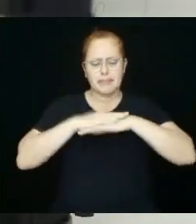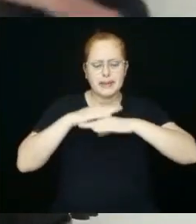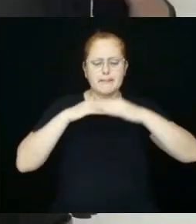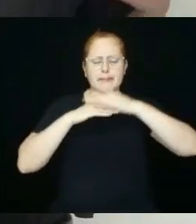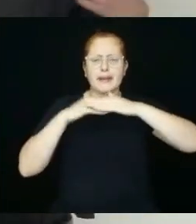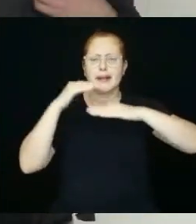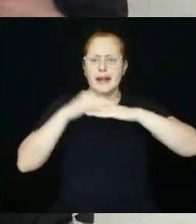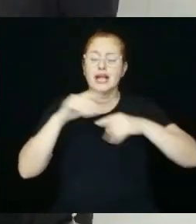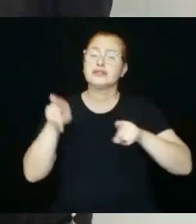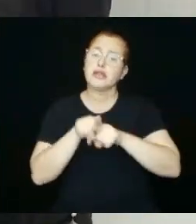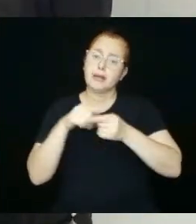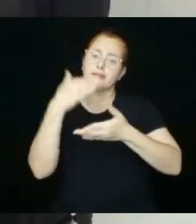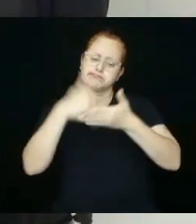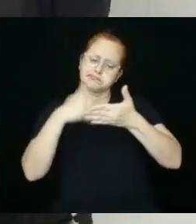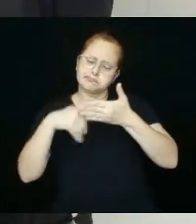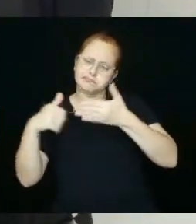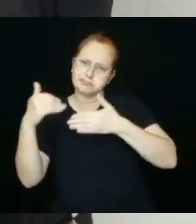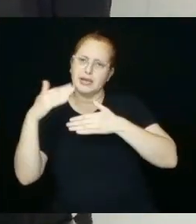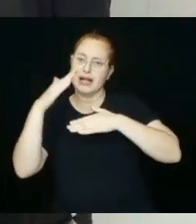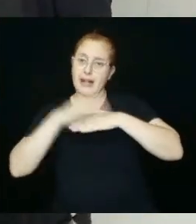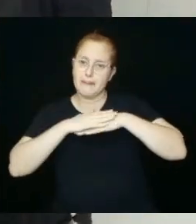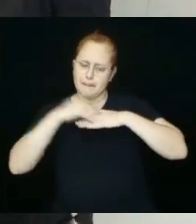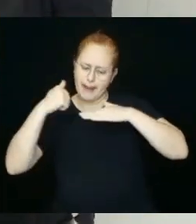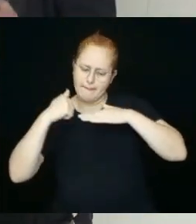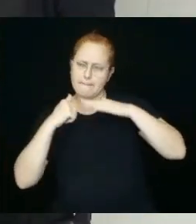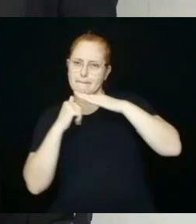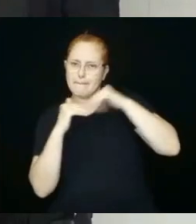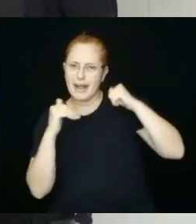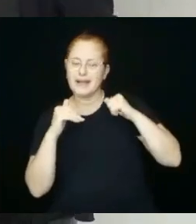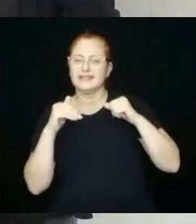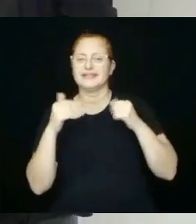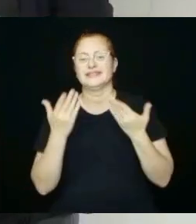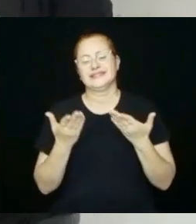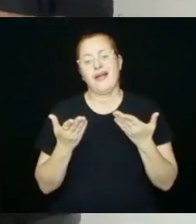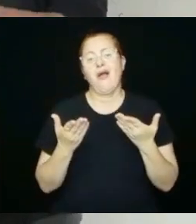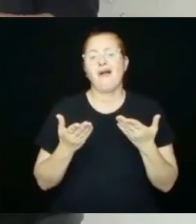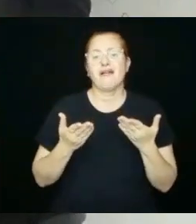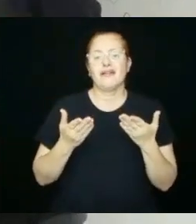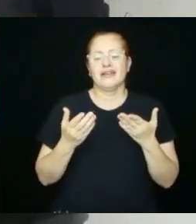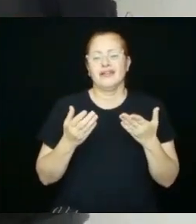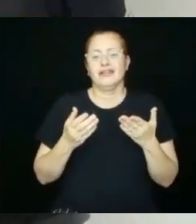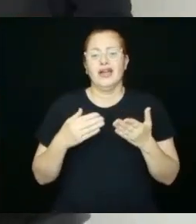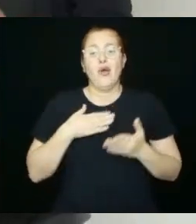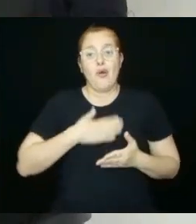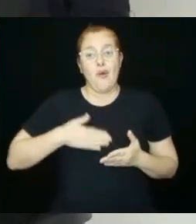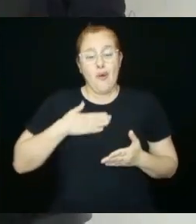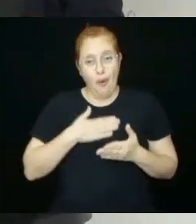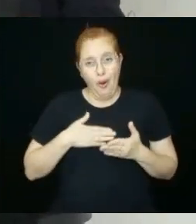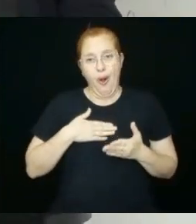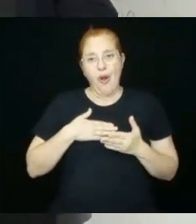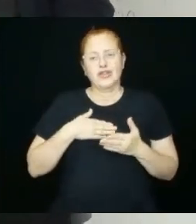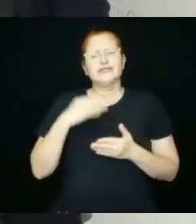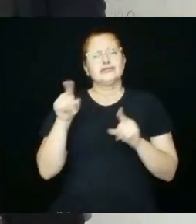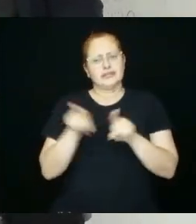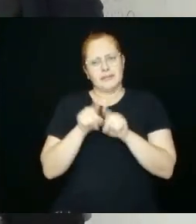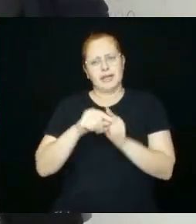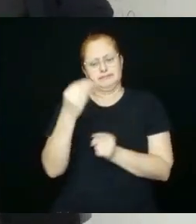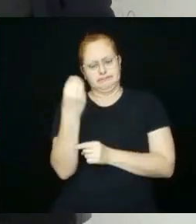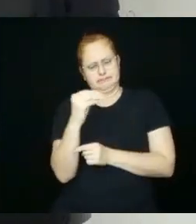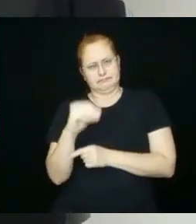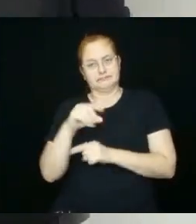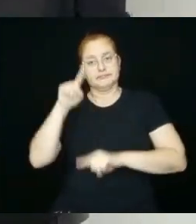de subtrair camadas, assim. Então a goiva é uma camada negativa, seria, sabe? Eu gosto de adicionar muito